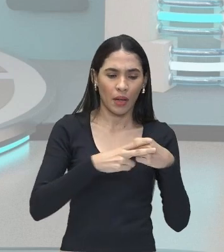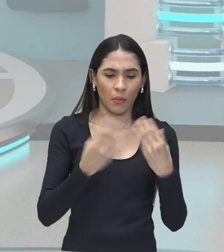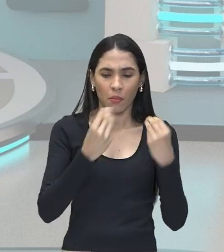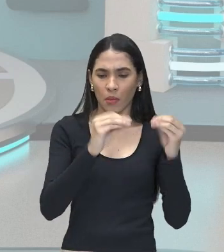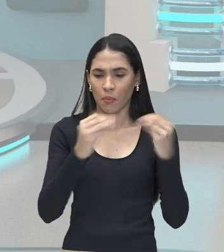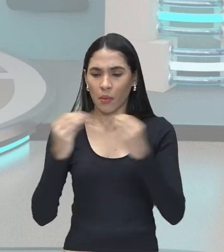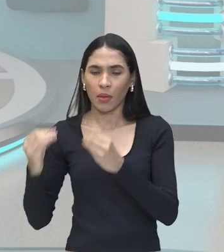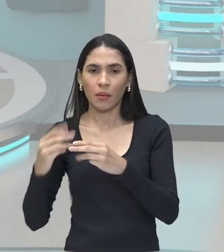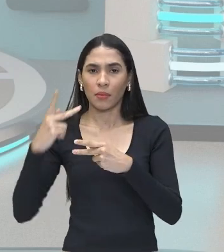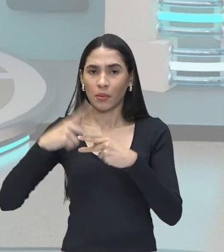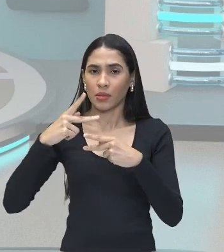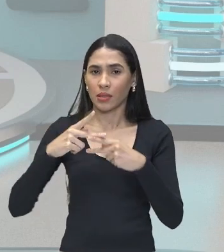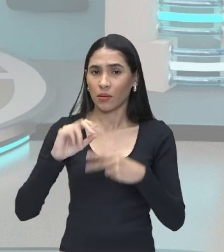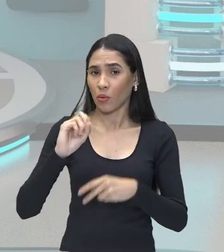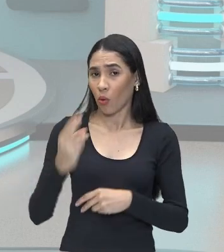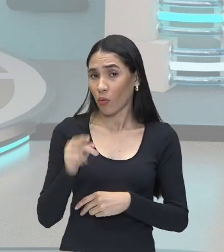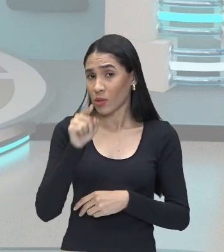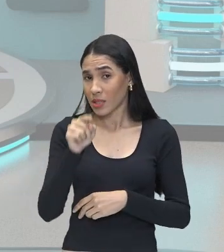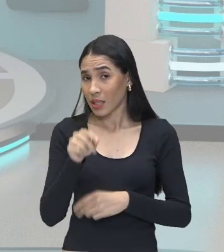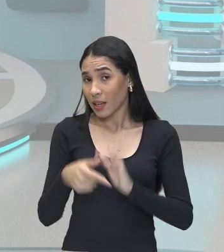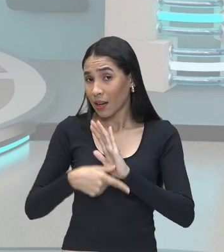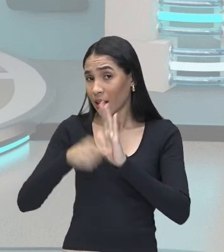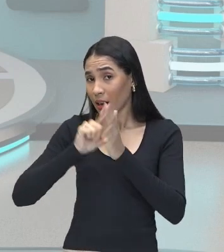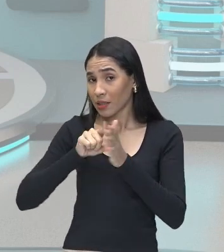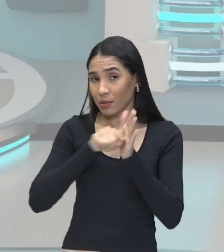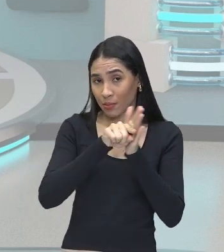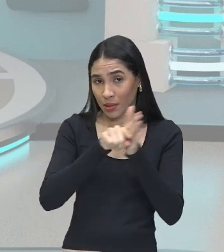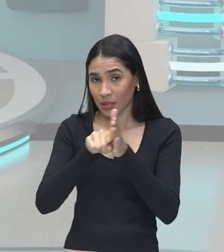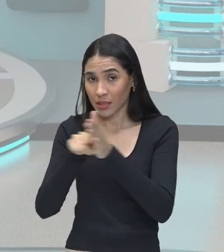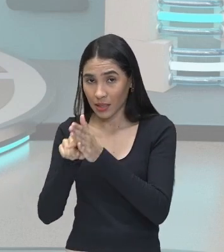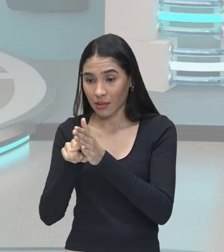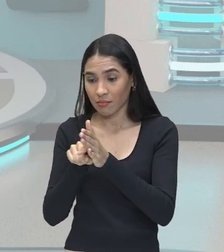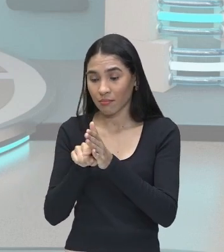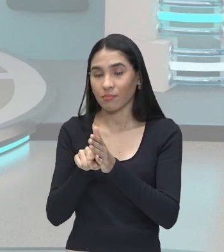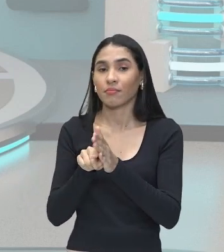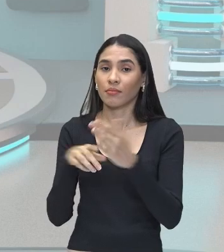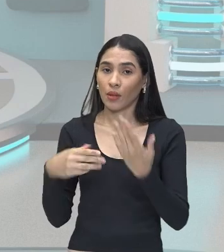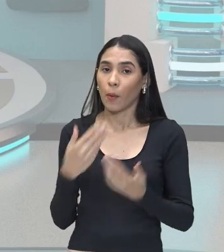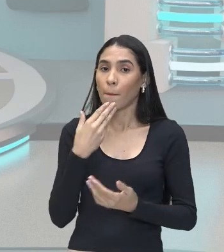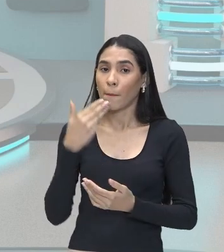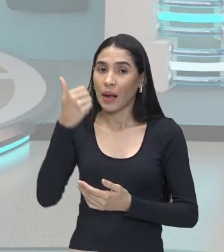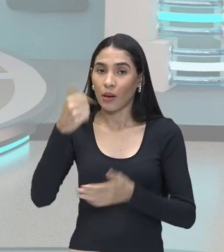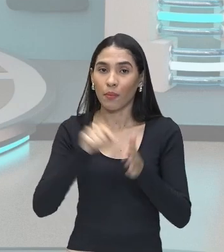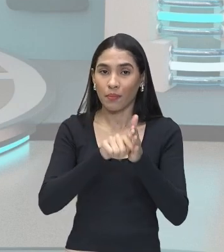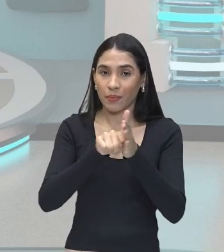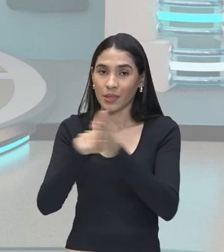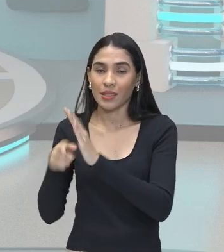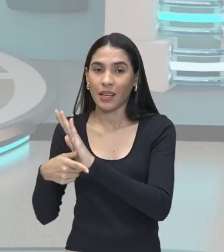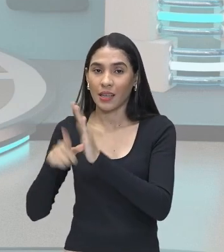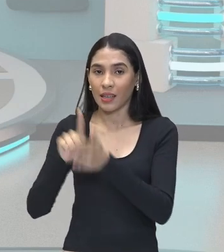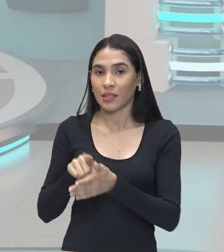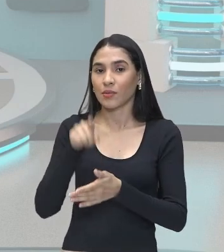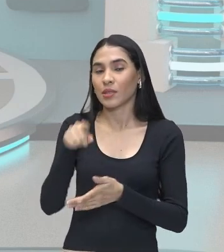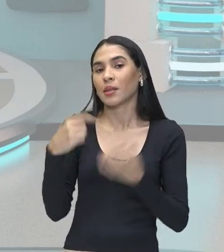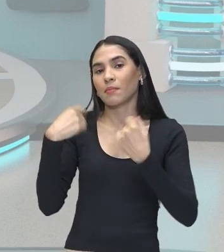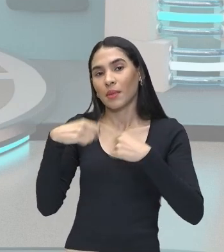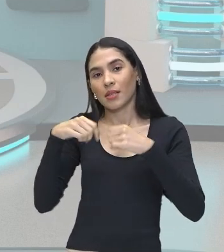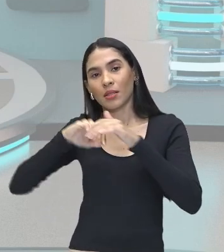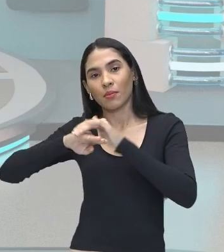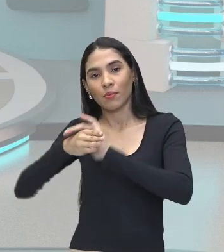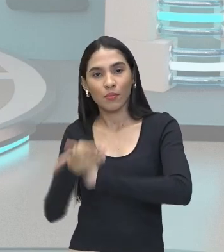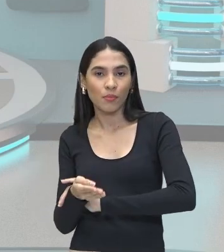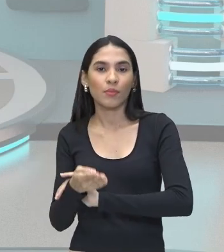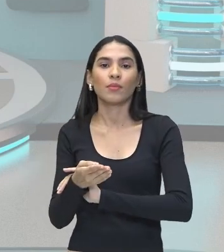a preposição, ou não? Você vai pesquisar. Percebe que a segunda opção é melhor. Você tem que ter o hábito de